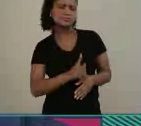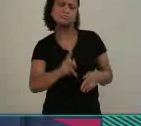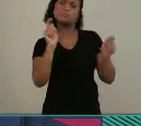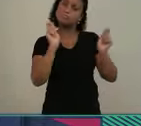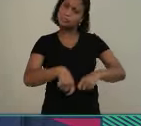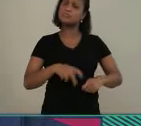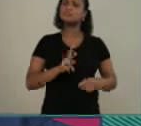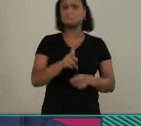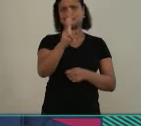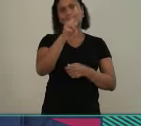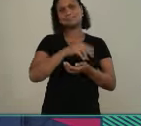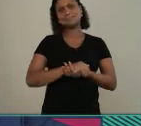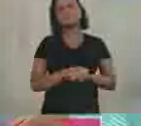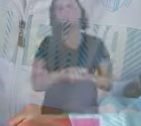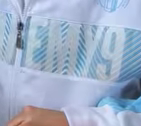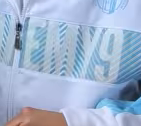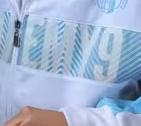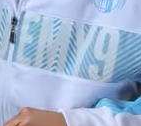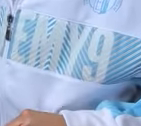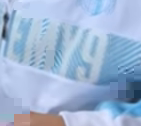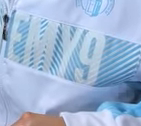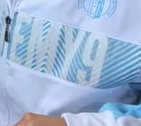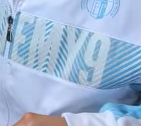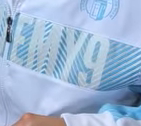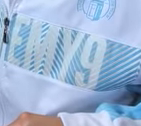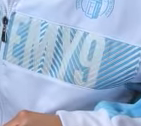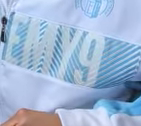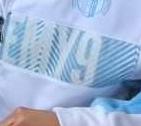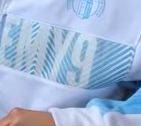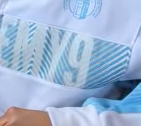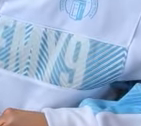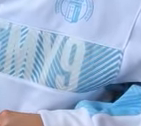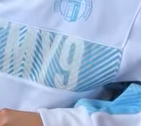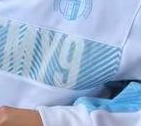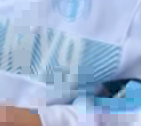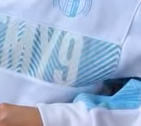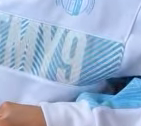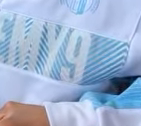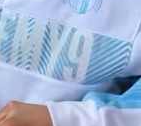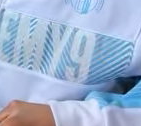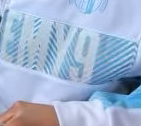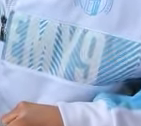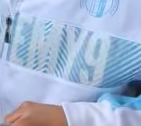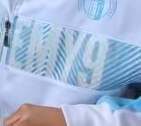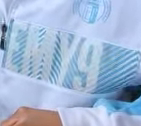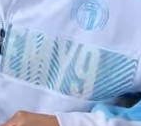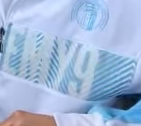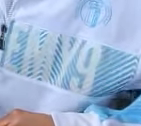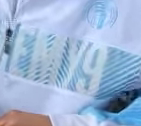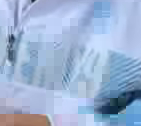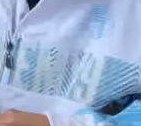eles sempre podem. Gabriel coloca miniaturas de carros numa estante de madeira que é a caçamba de um caminhão.